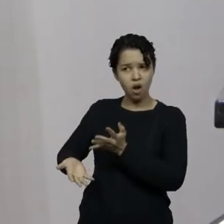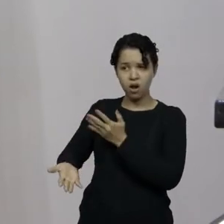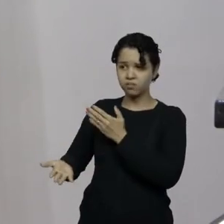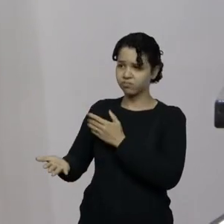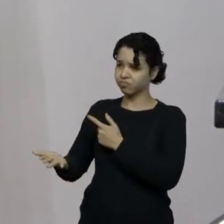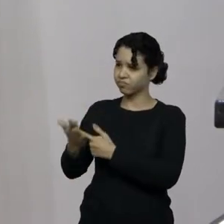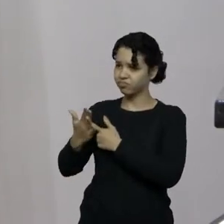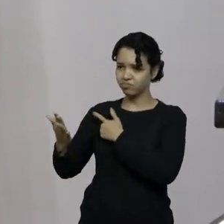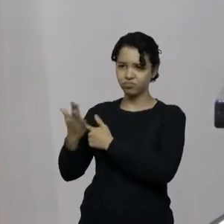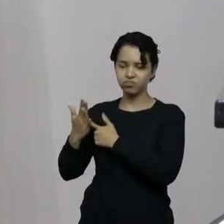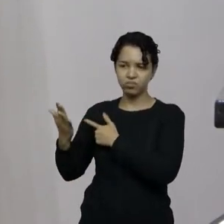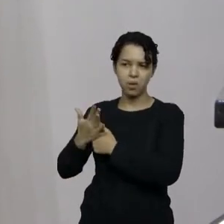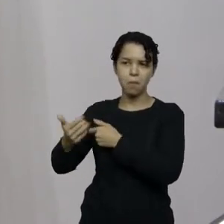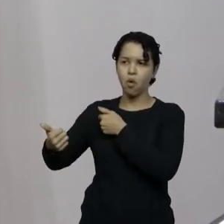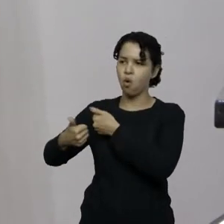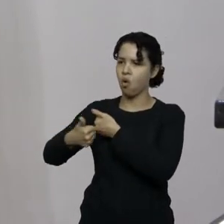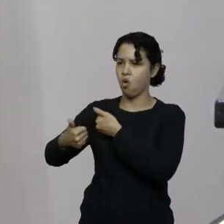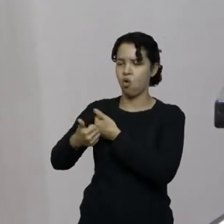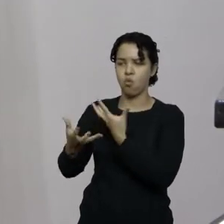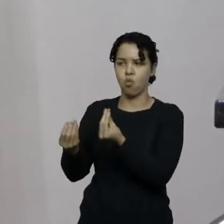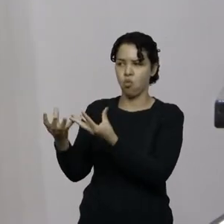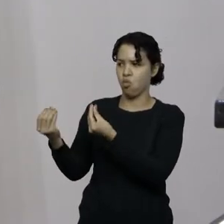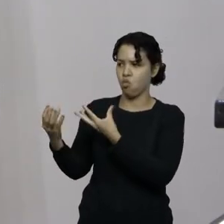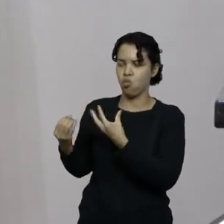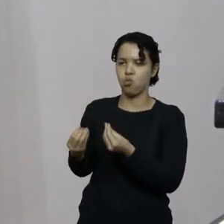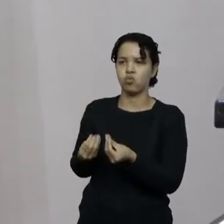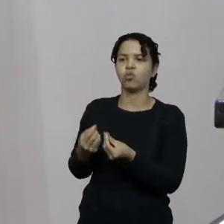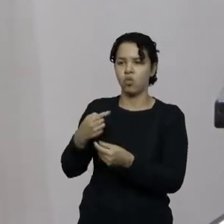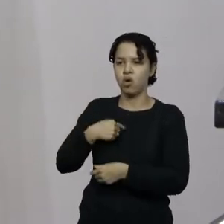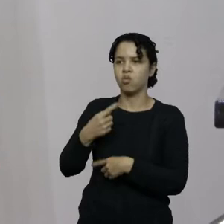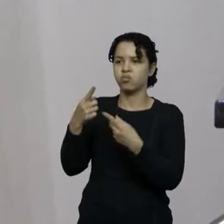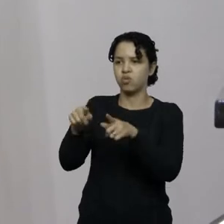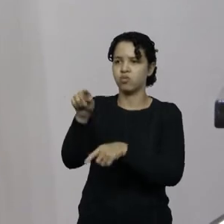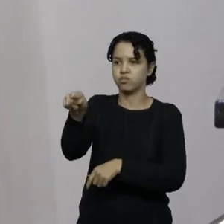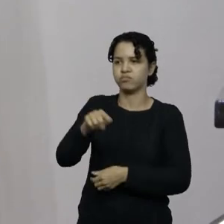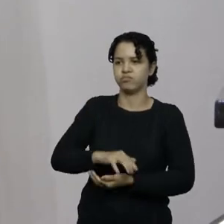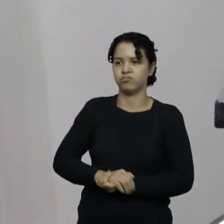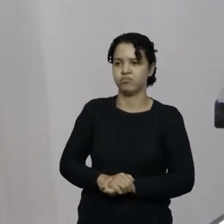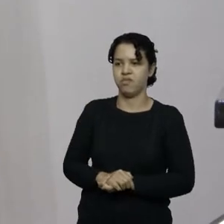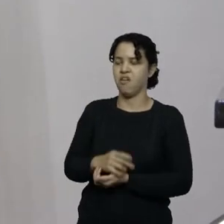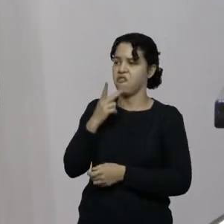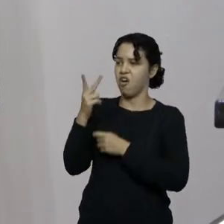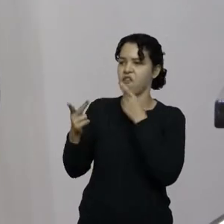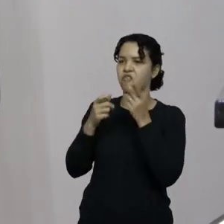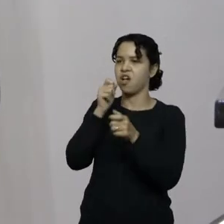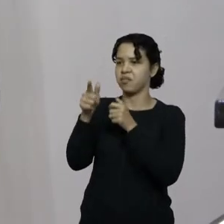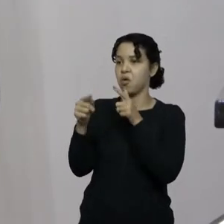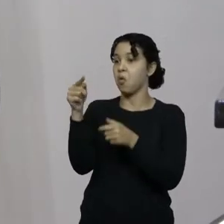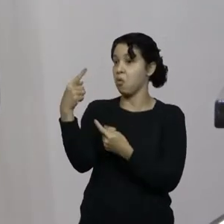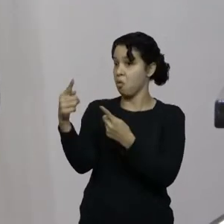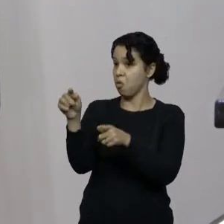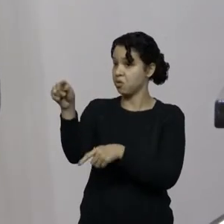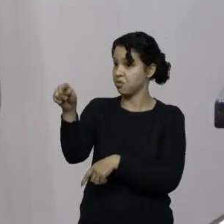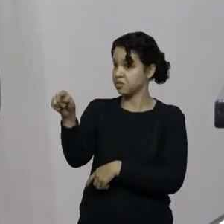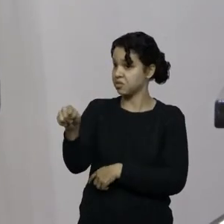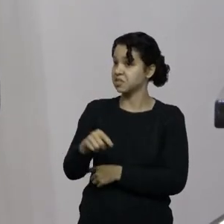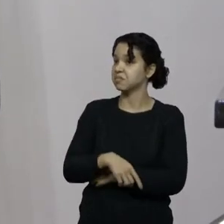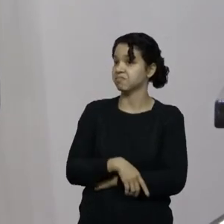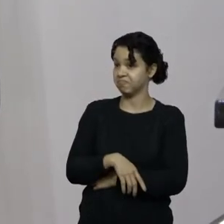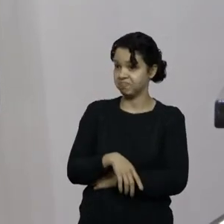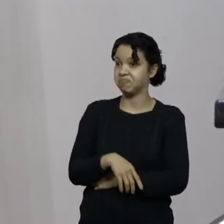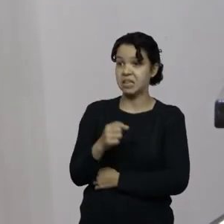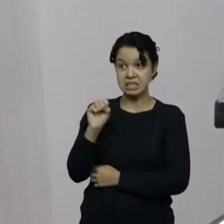senhor comentários sobre o senhor que circulam por aí olha fossem sobre mim eu estaria